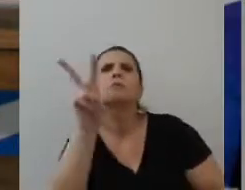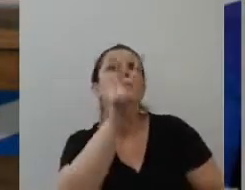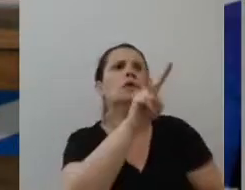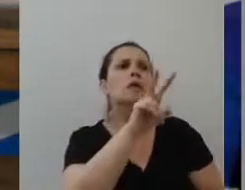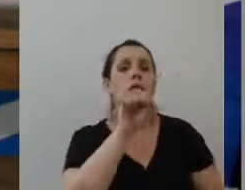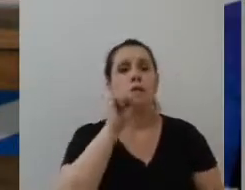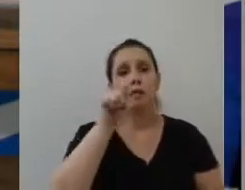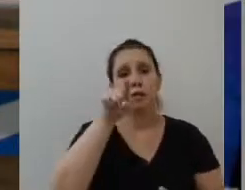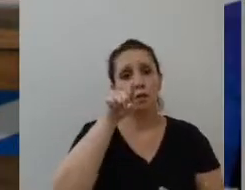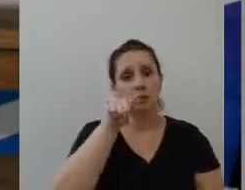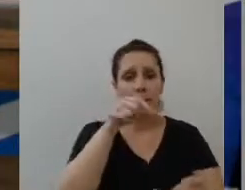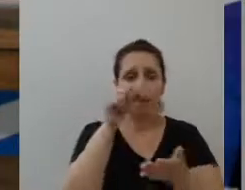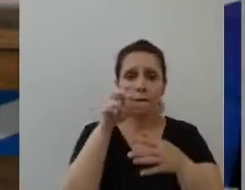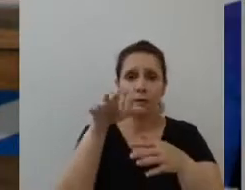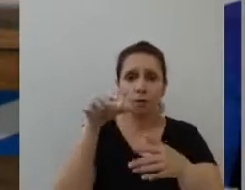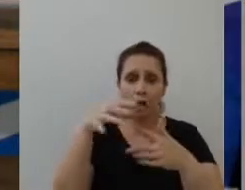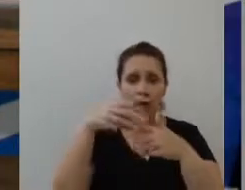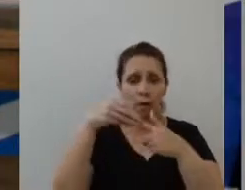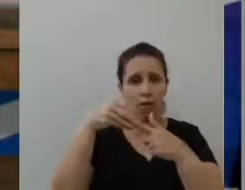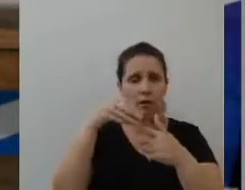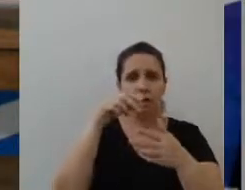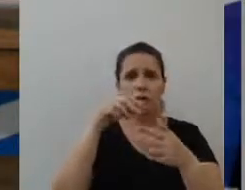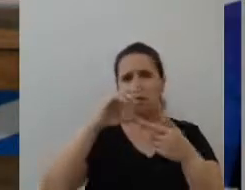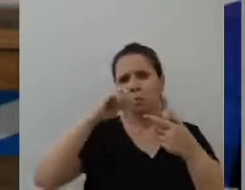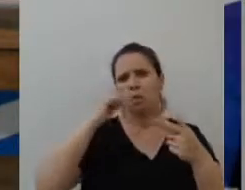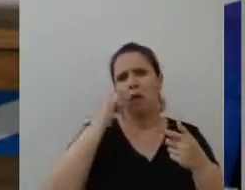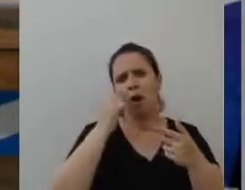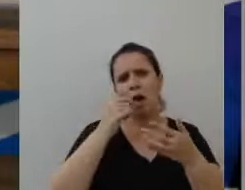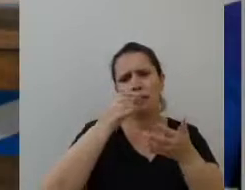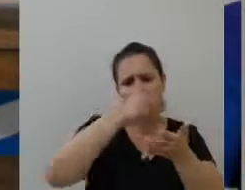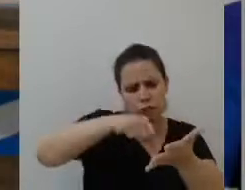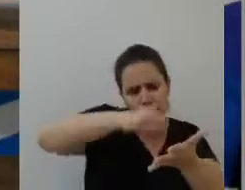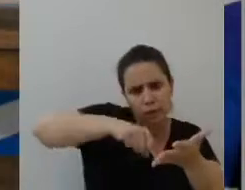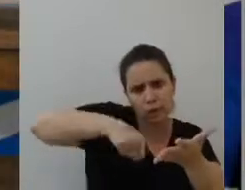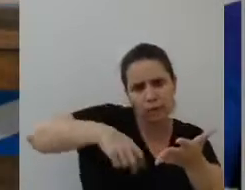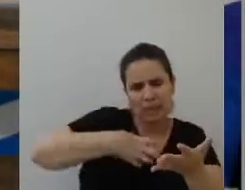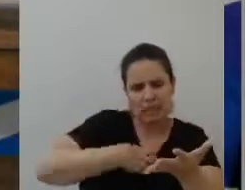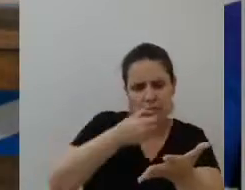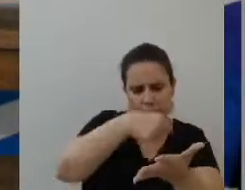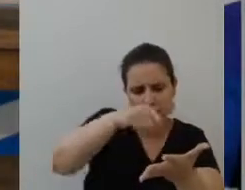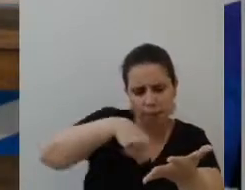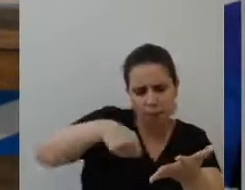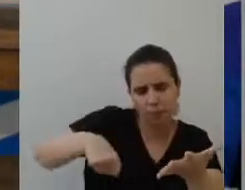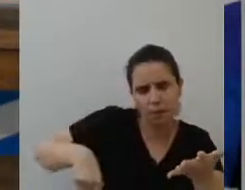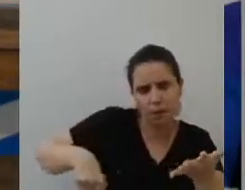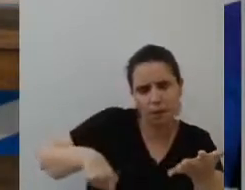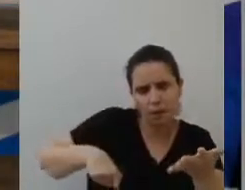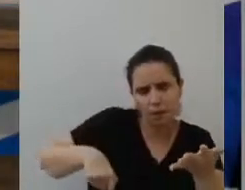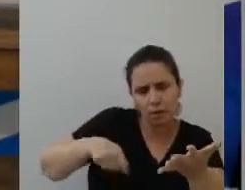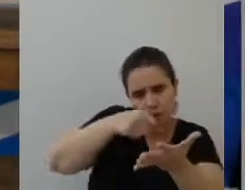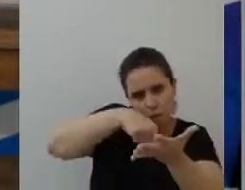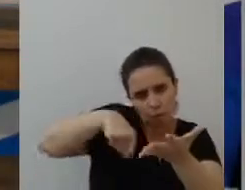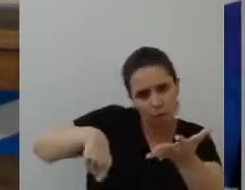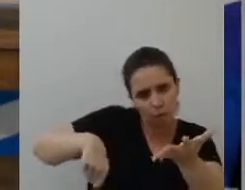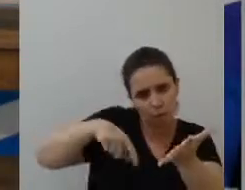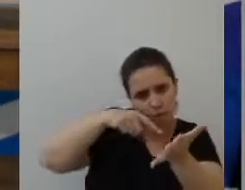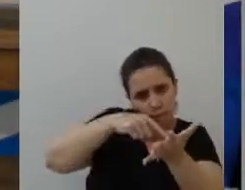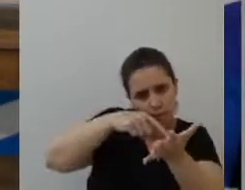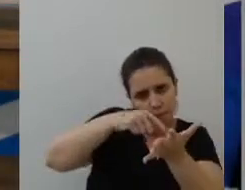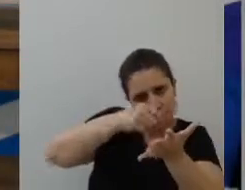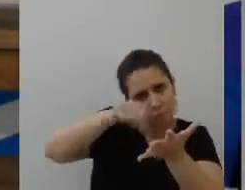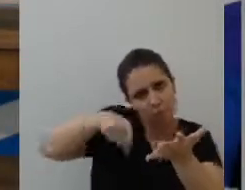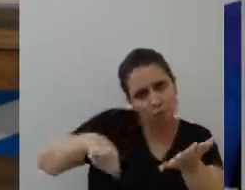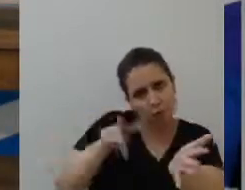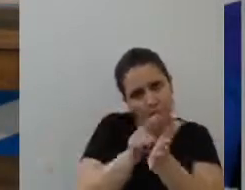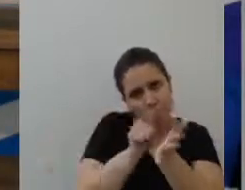pega uma caneta, um lápis, e joga aquele sentimento para o papel através de versos livres